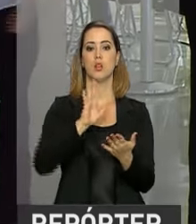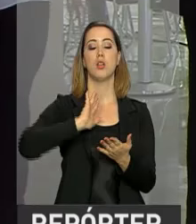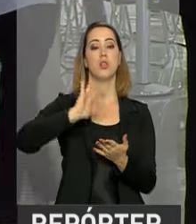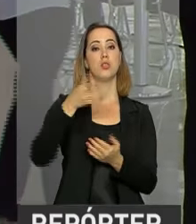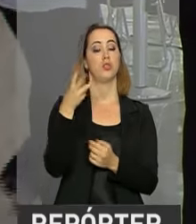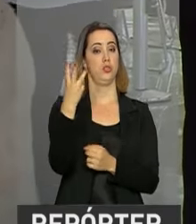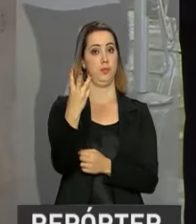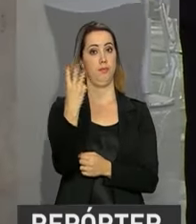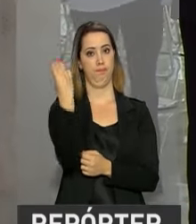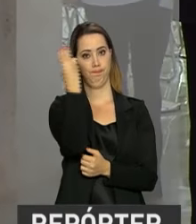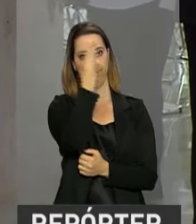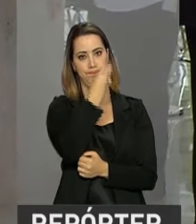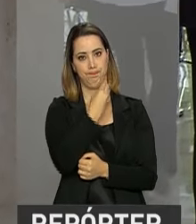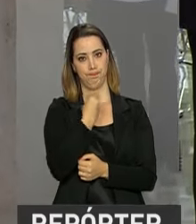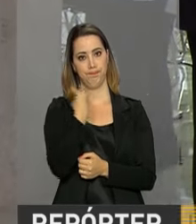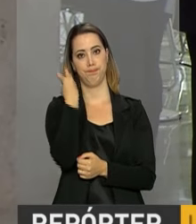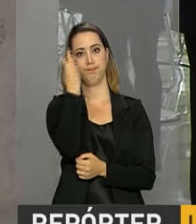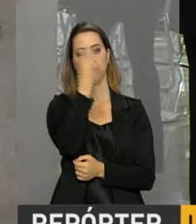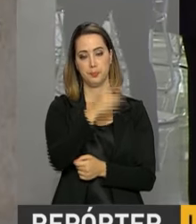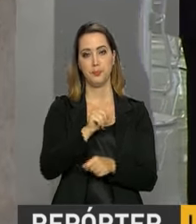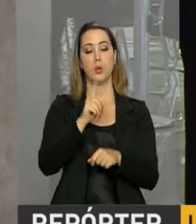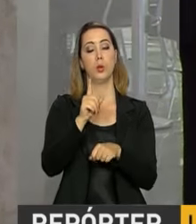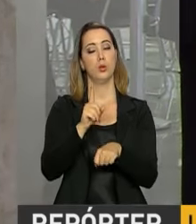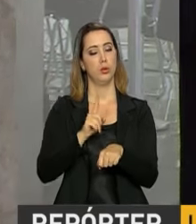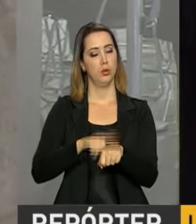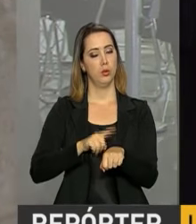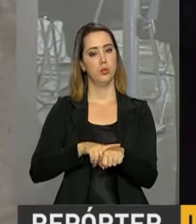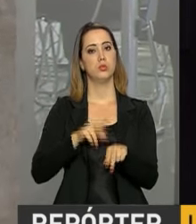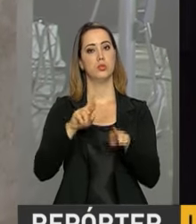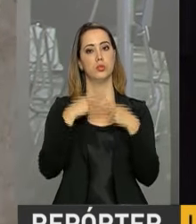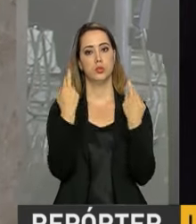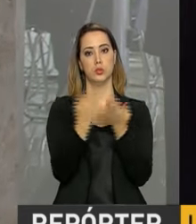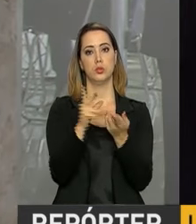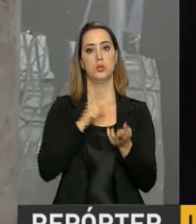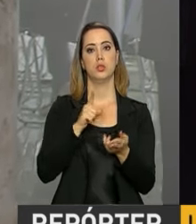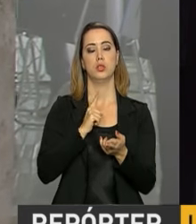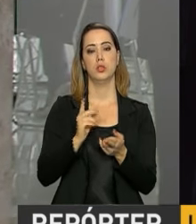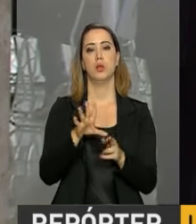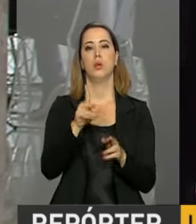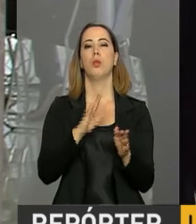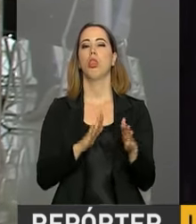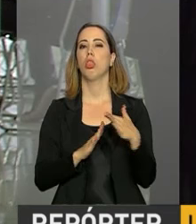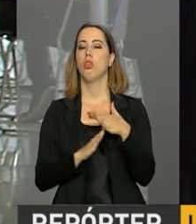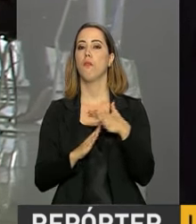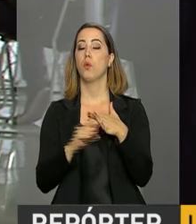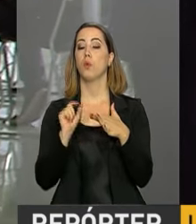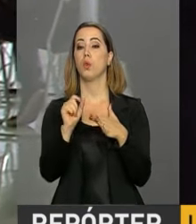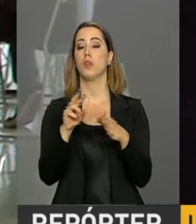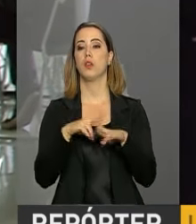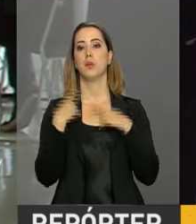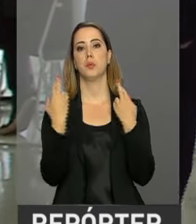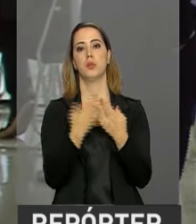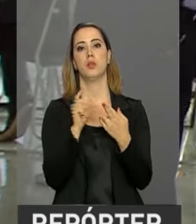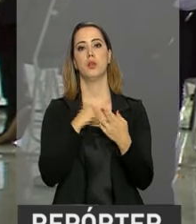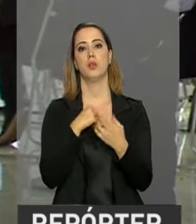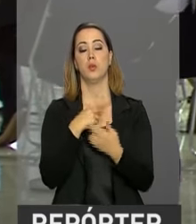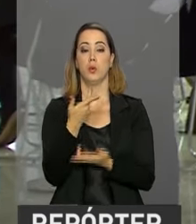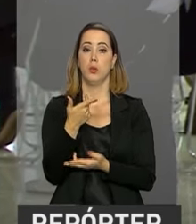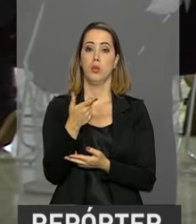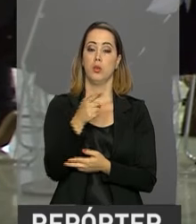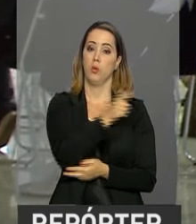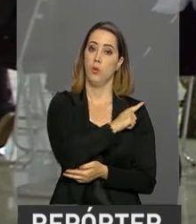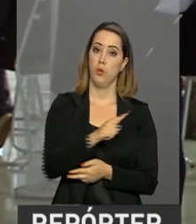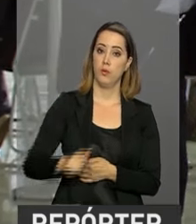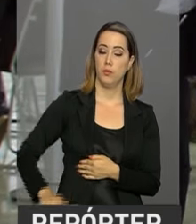3 horas de reunião houve um intervalo há pouco e o governador do Rio de Janeiro Luís Fernando pesão conversou com os jornalistas disse que